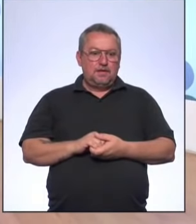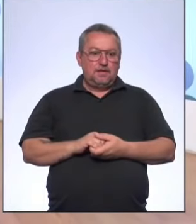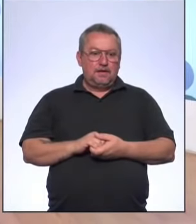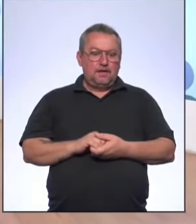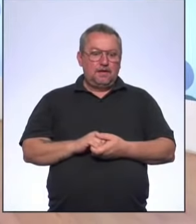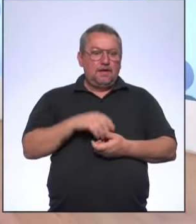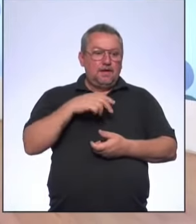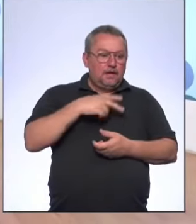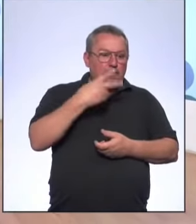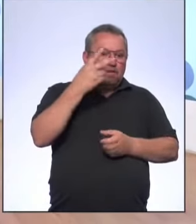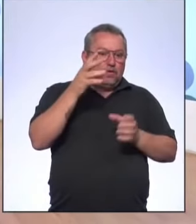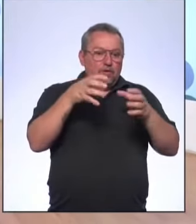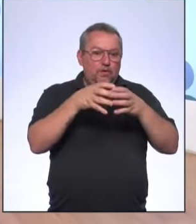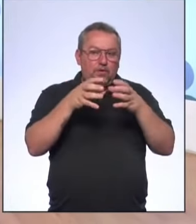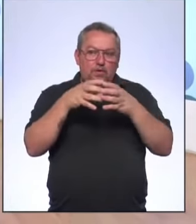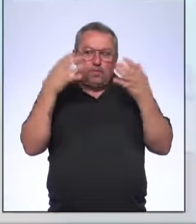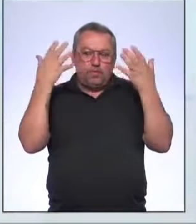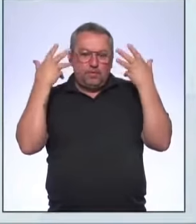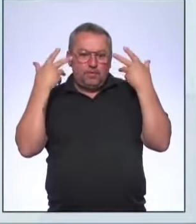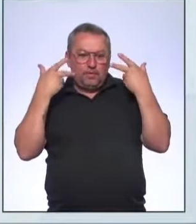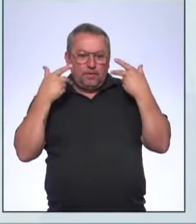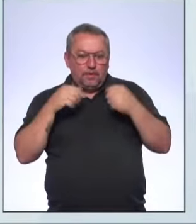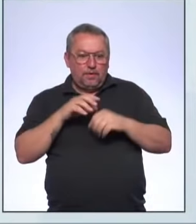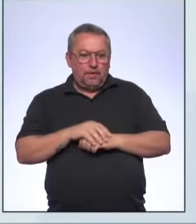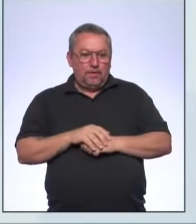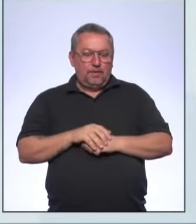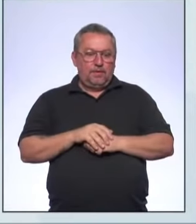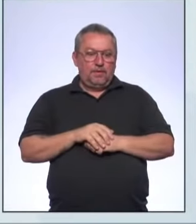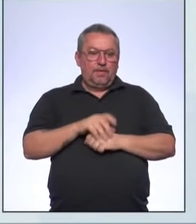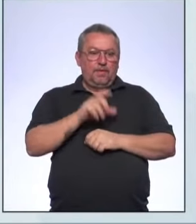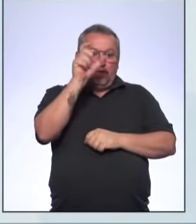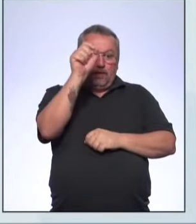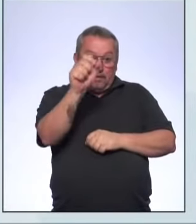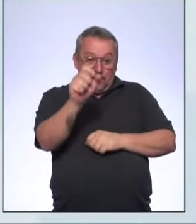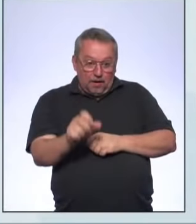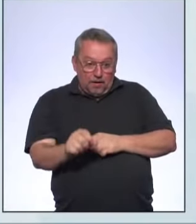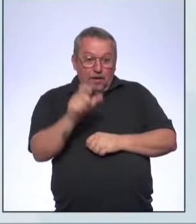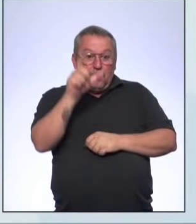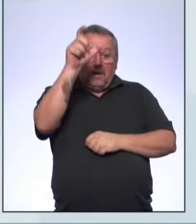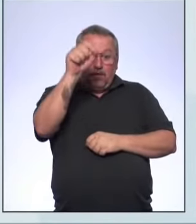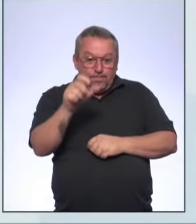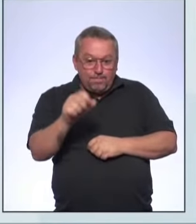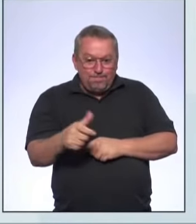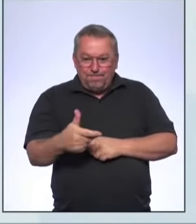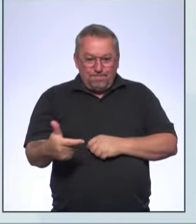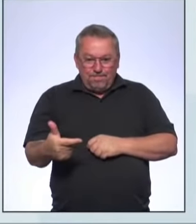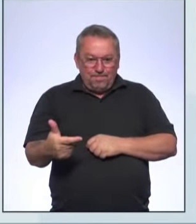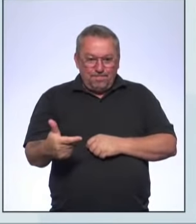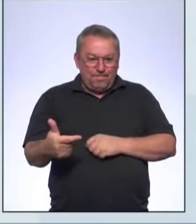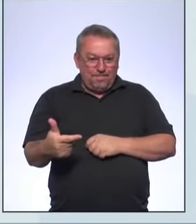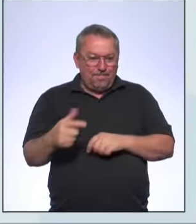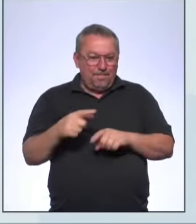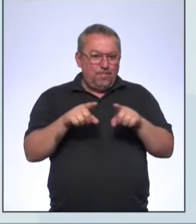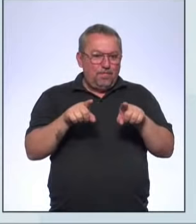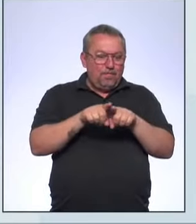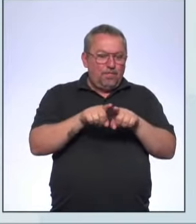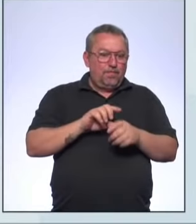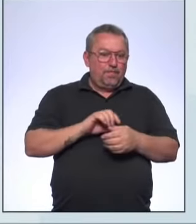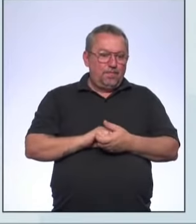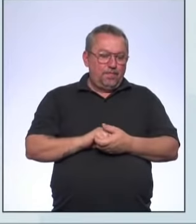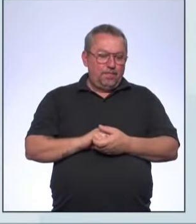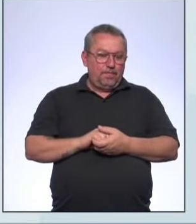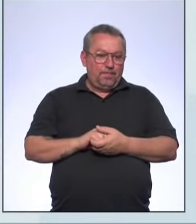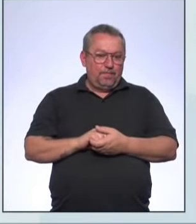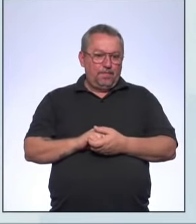a dois grupos de animais vertebrates and invertebrates vertebrados e invertebrados verde aguardaremos